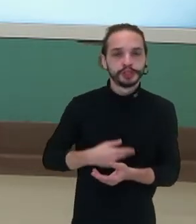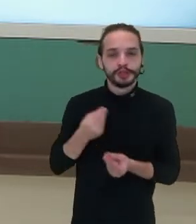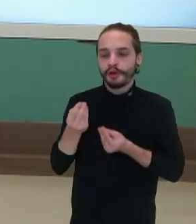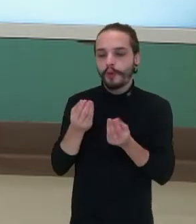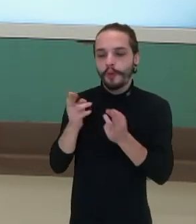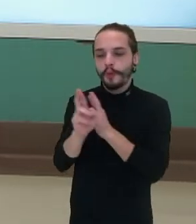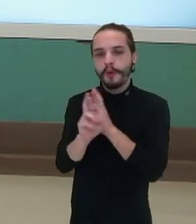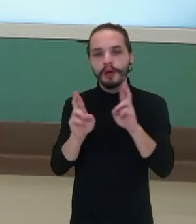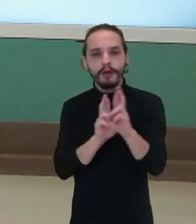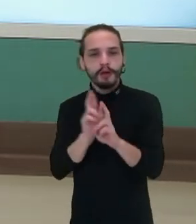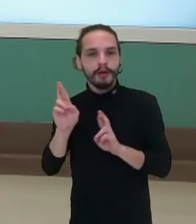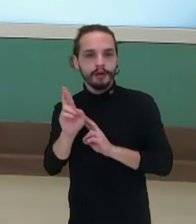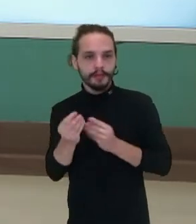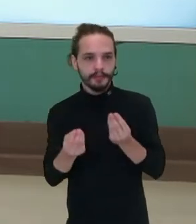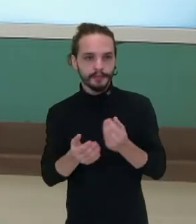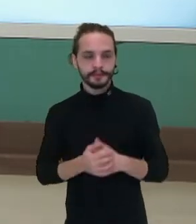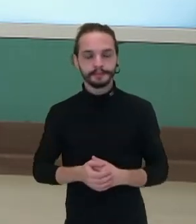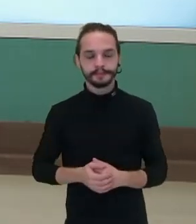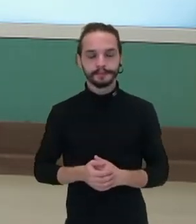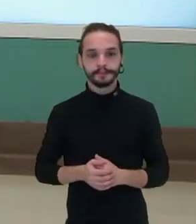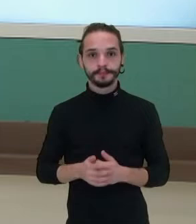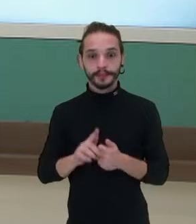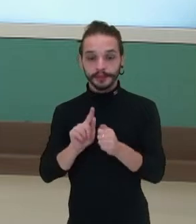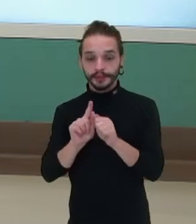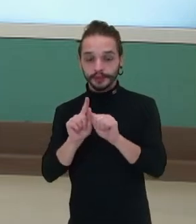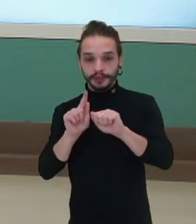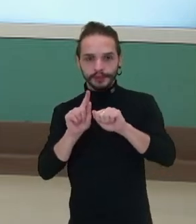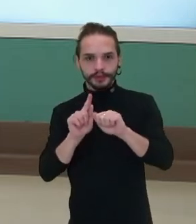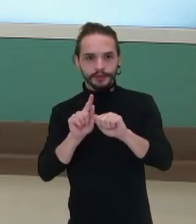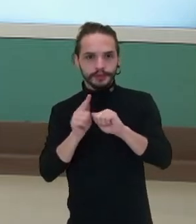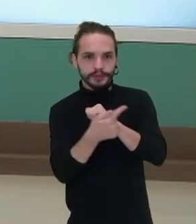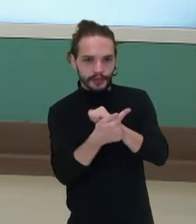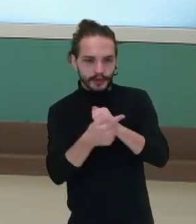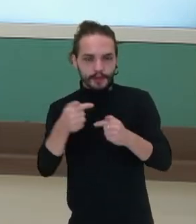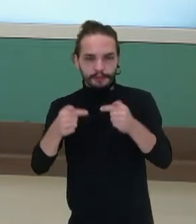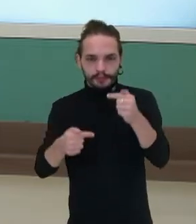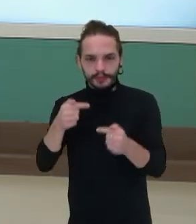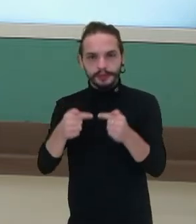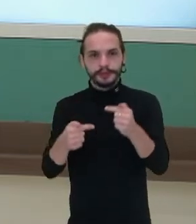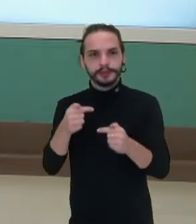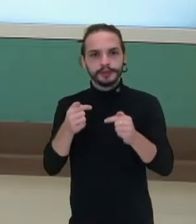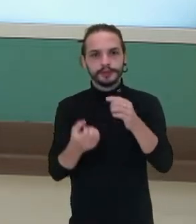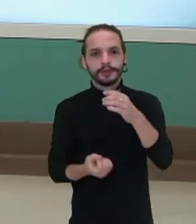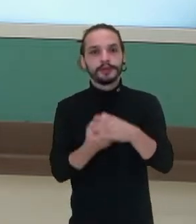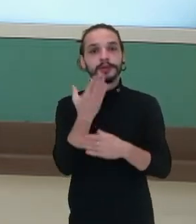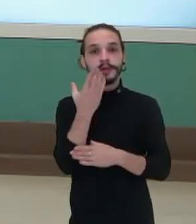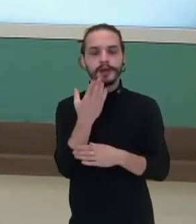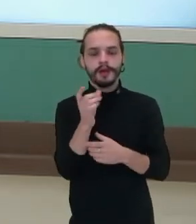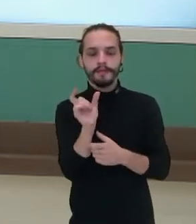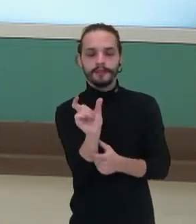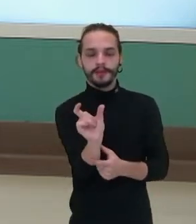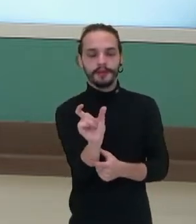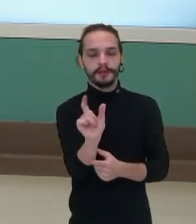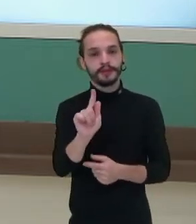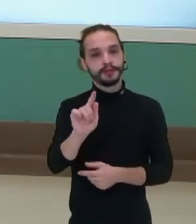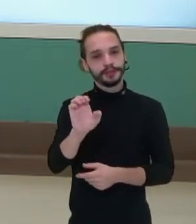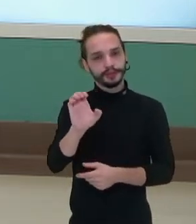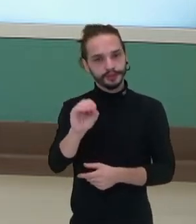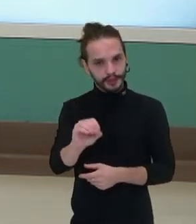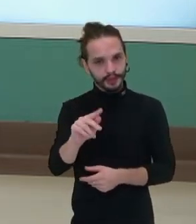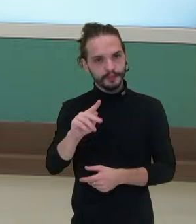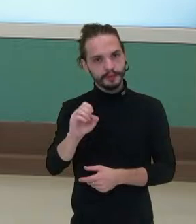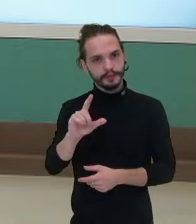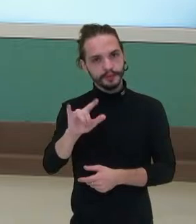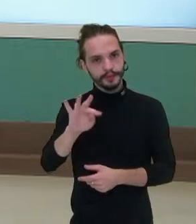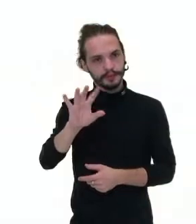a geopolítica é um termo, né, cunhado lá no século XIX. Vamos ver aqui então? Ela se define como a ciência que